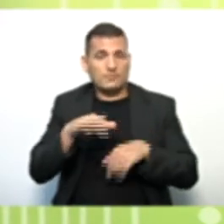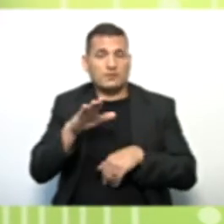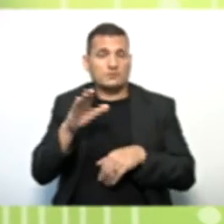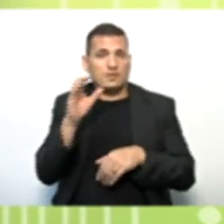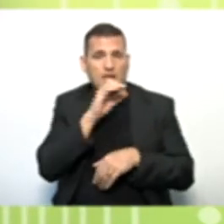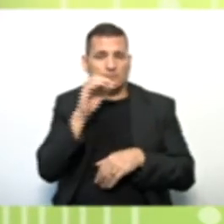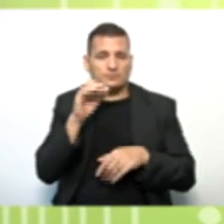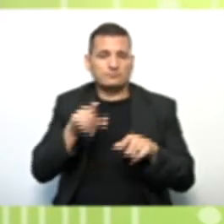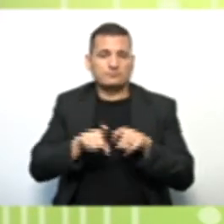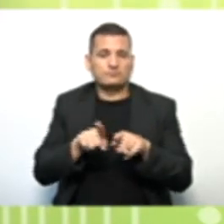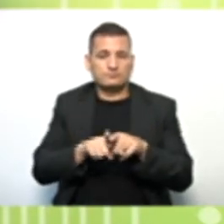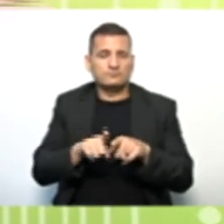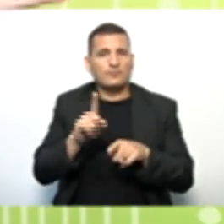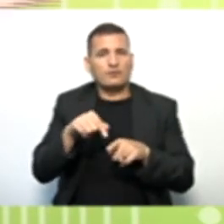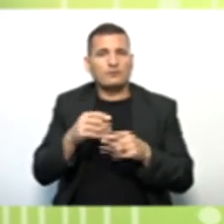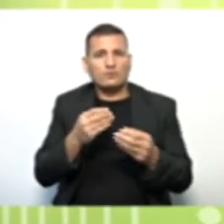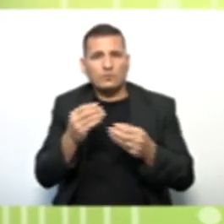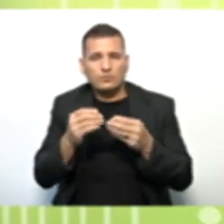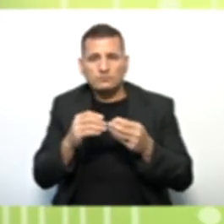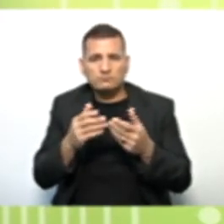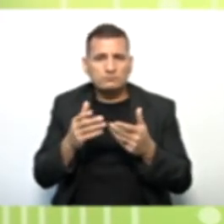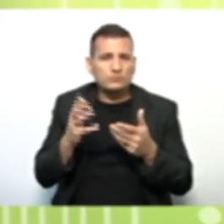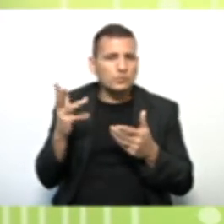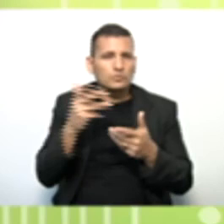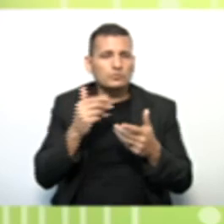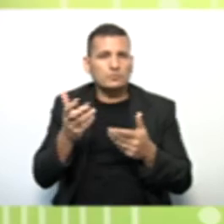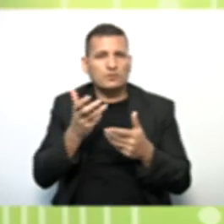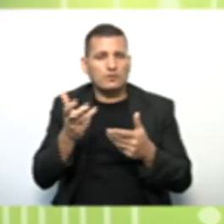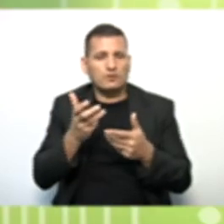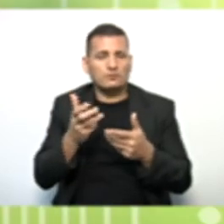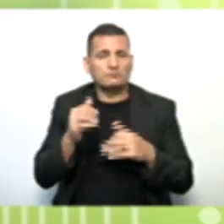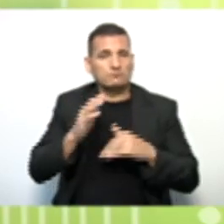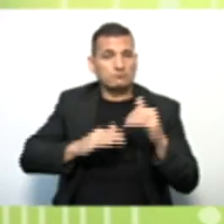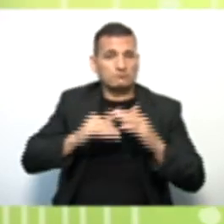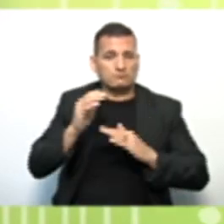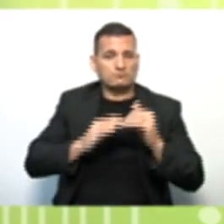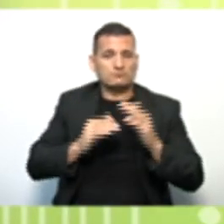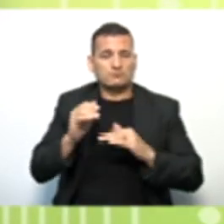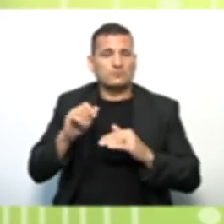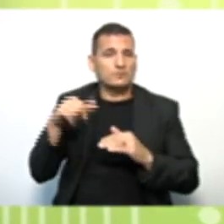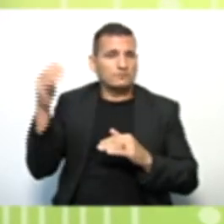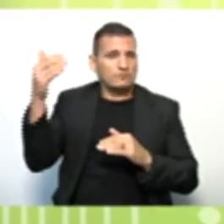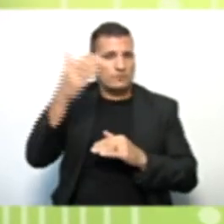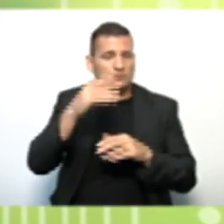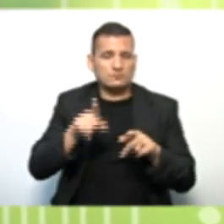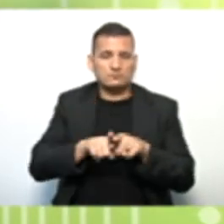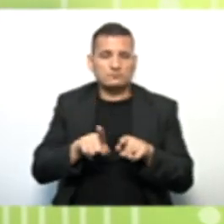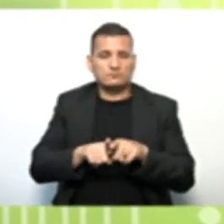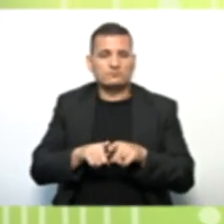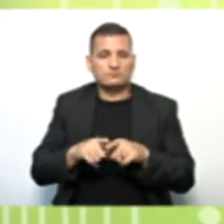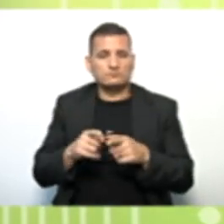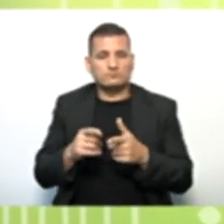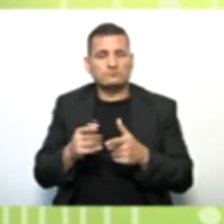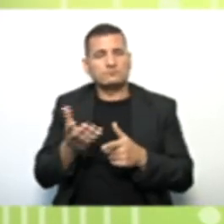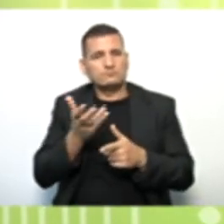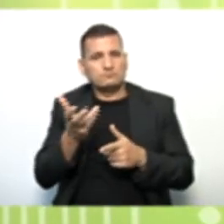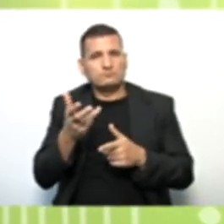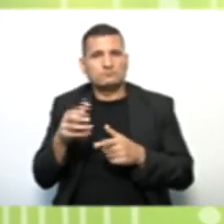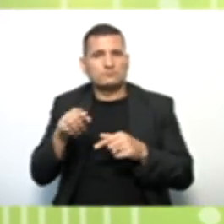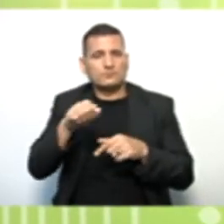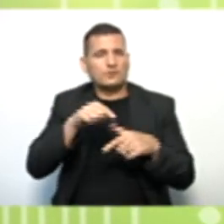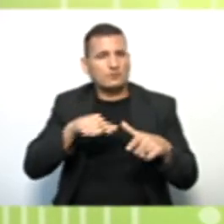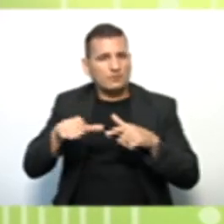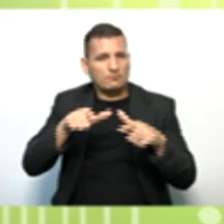rápida, eu acho que são saídas que todo mundo quer hoje em dia e os profissionais aí fora buscam, né, esse tipo de trabalho,